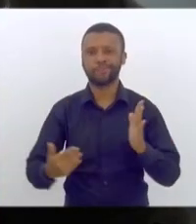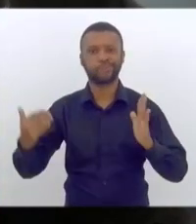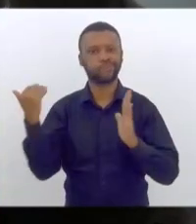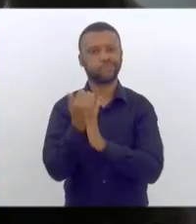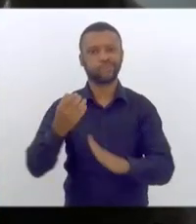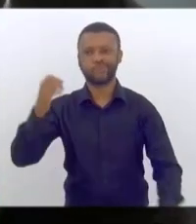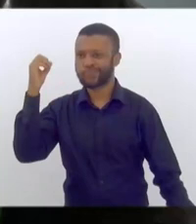brutais